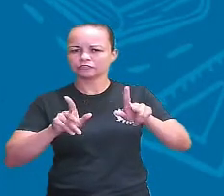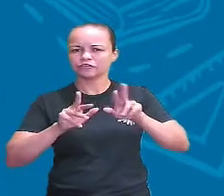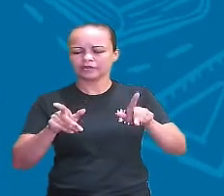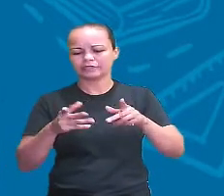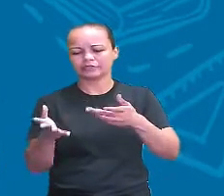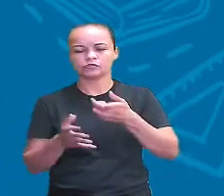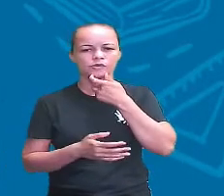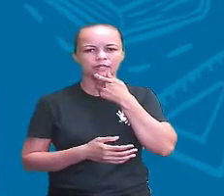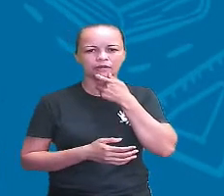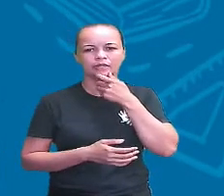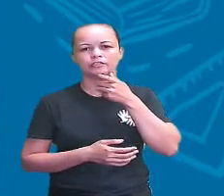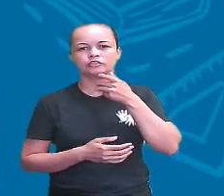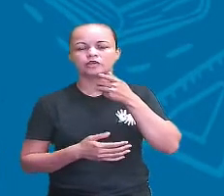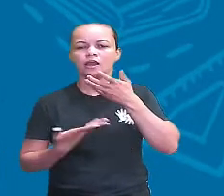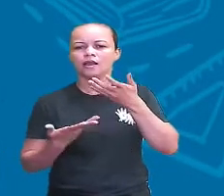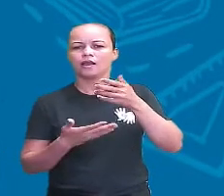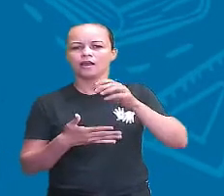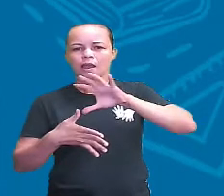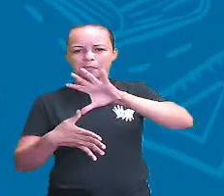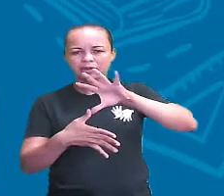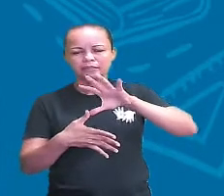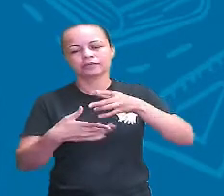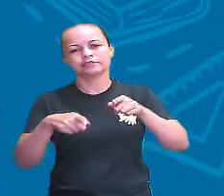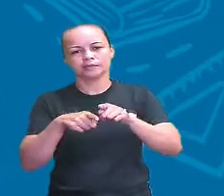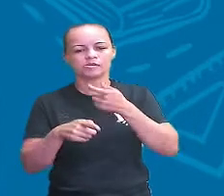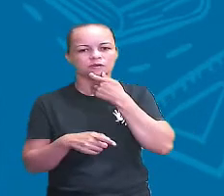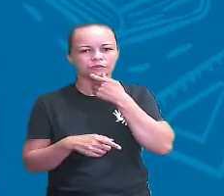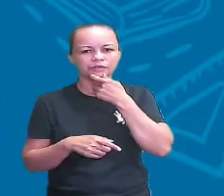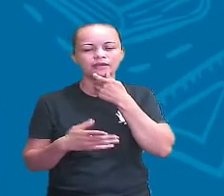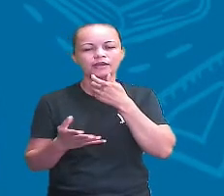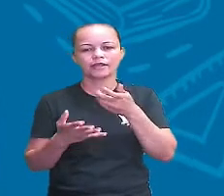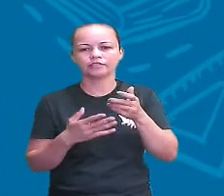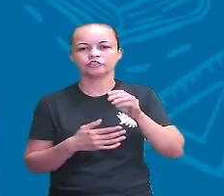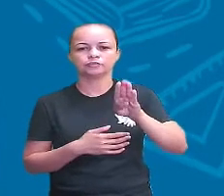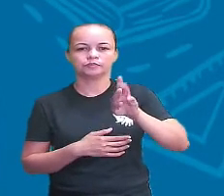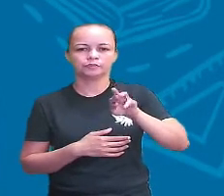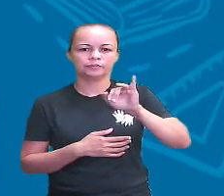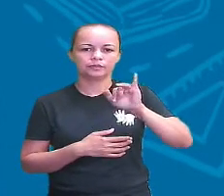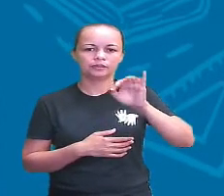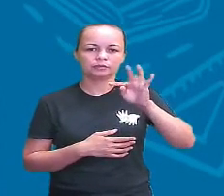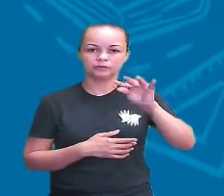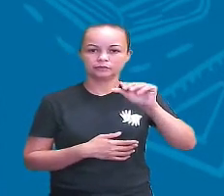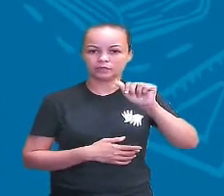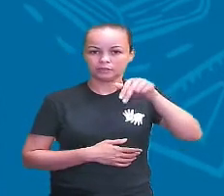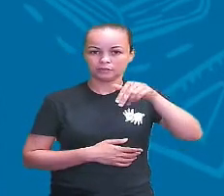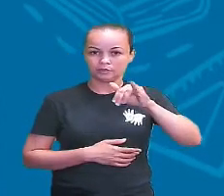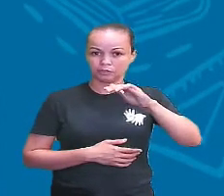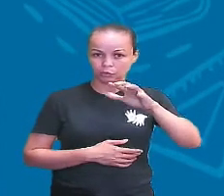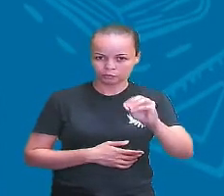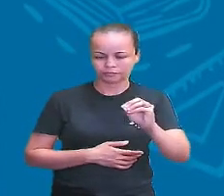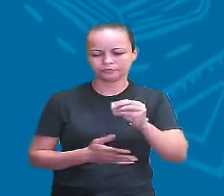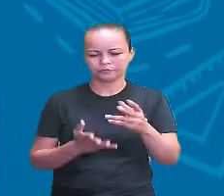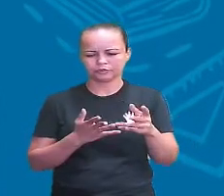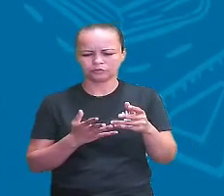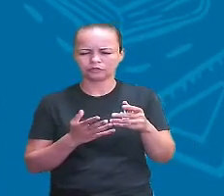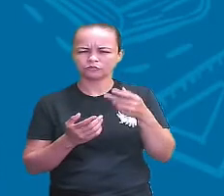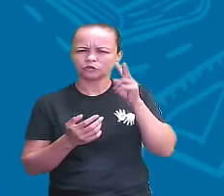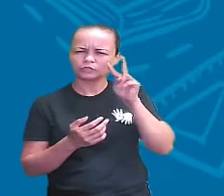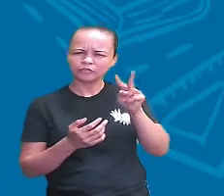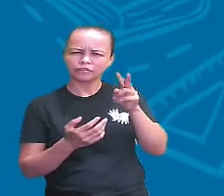britânico. E com relação ao sinal de hora, então fica ligadinho. Quando você vê a hora parecida com a nossa, hora,